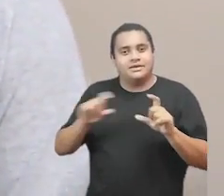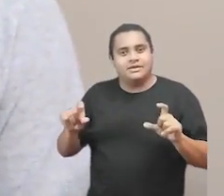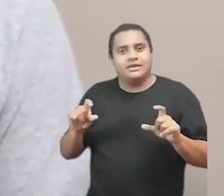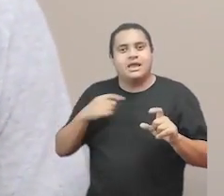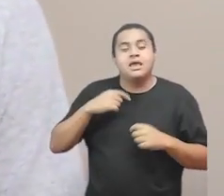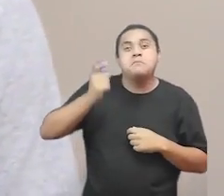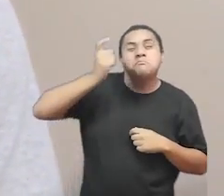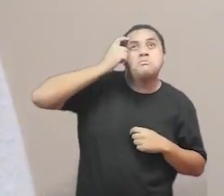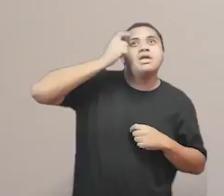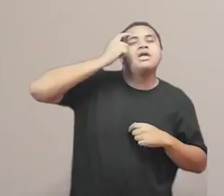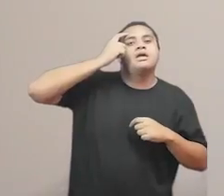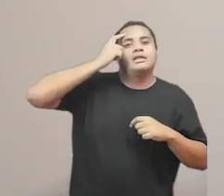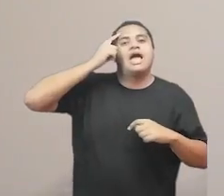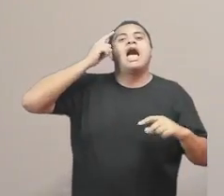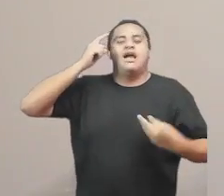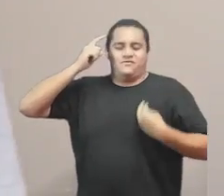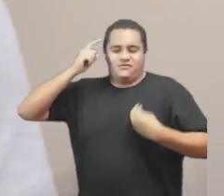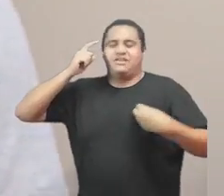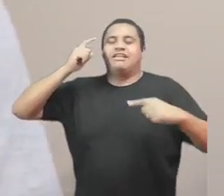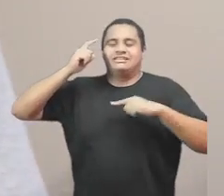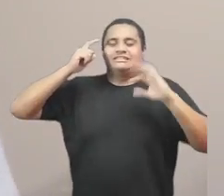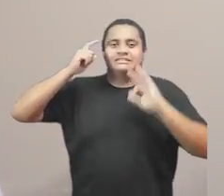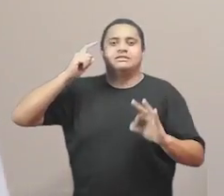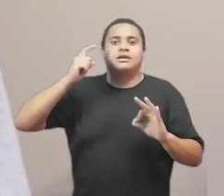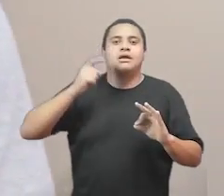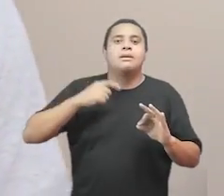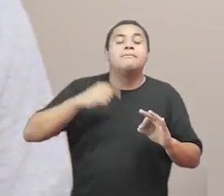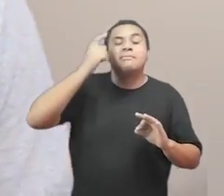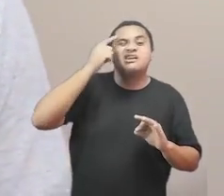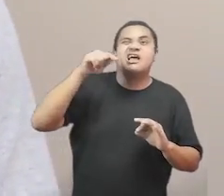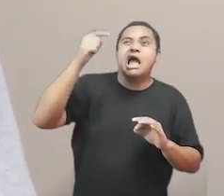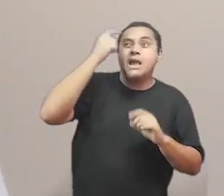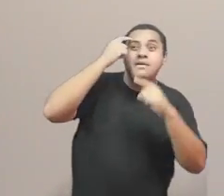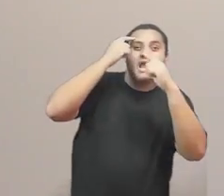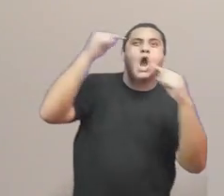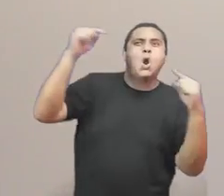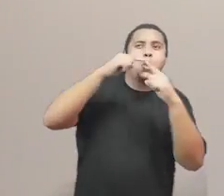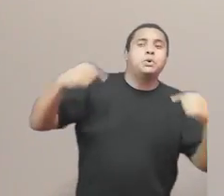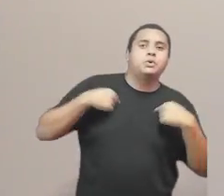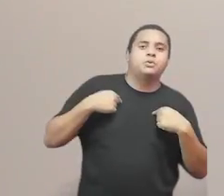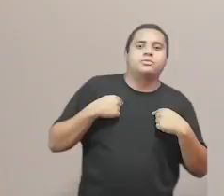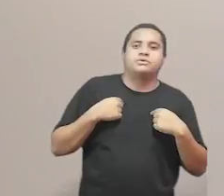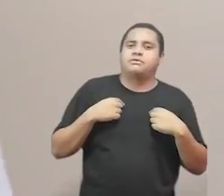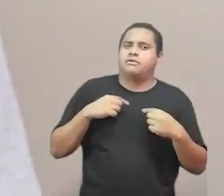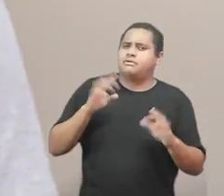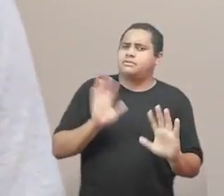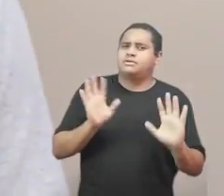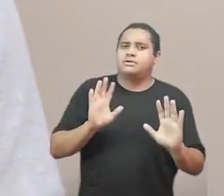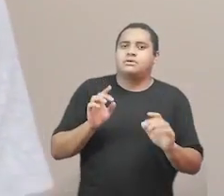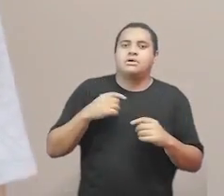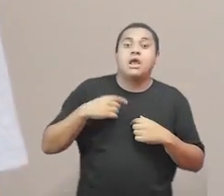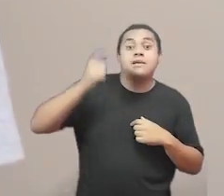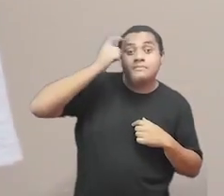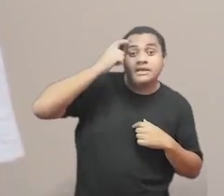penso logo existo, criou uma sensação de que nós somos os nossos pensamentos. Mas isso não é bem verdade. Nós